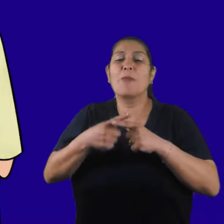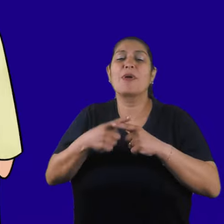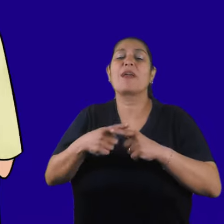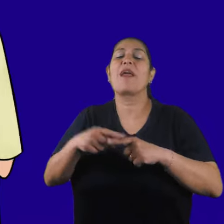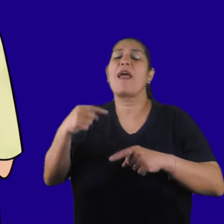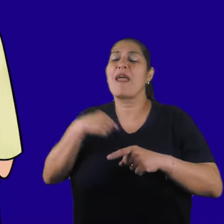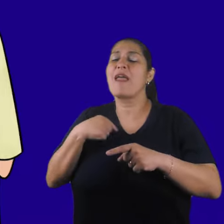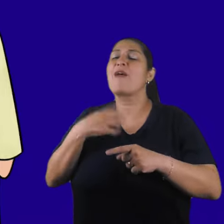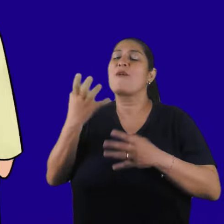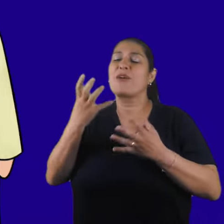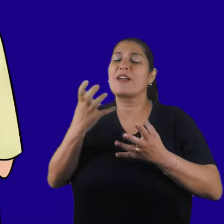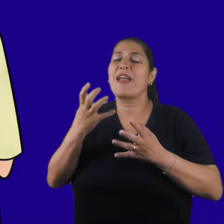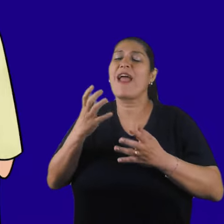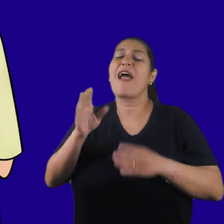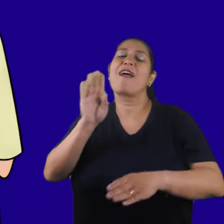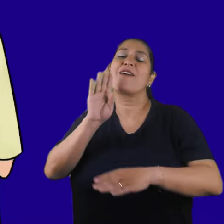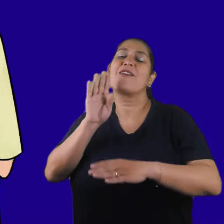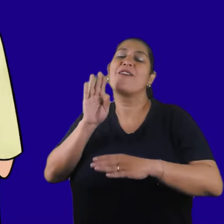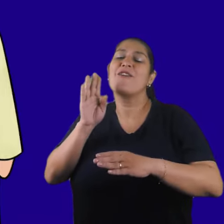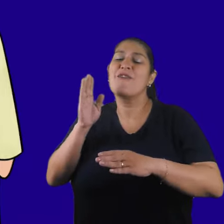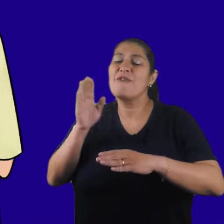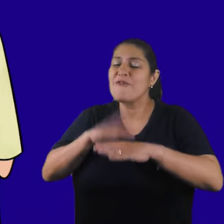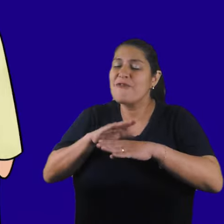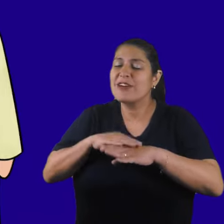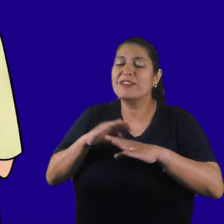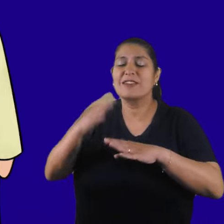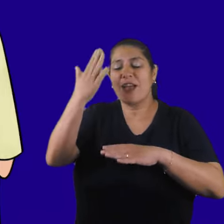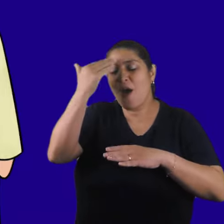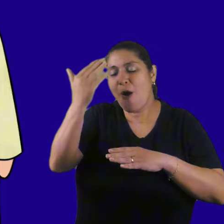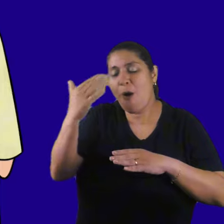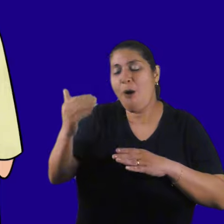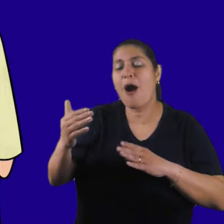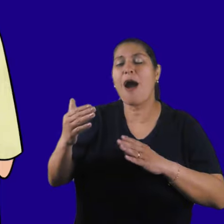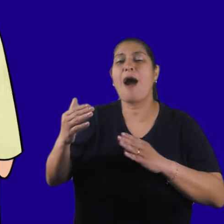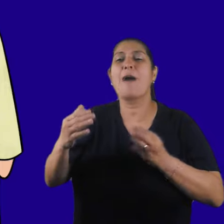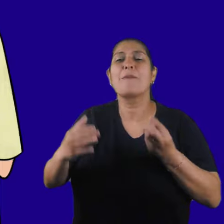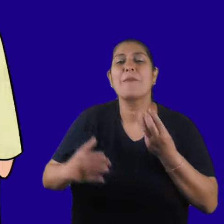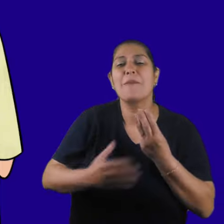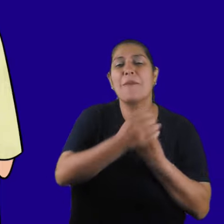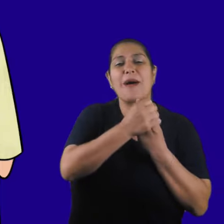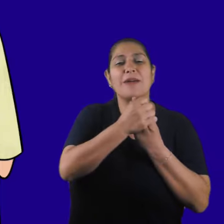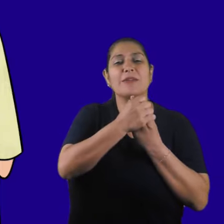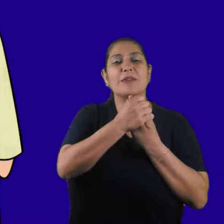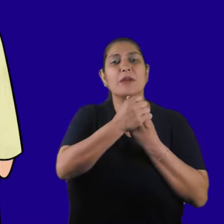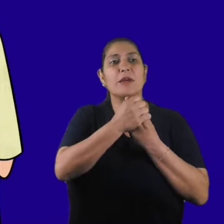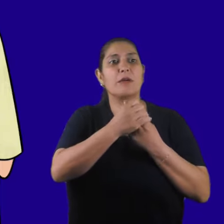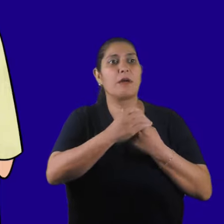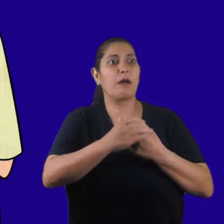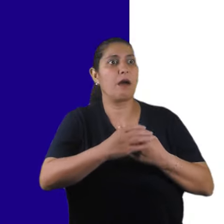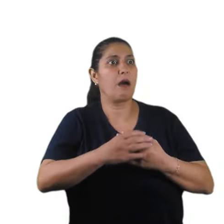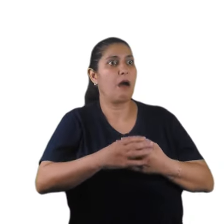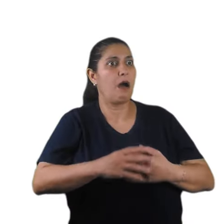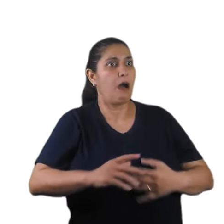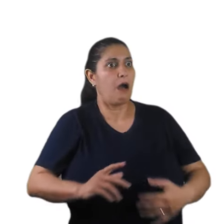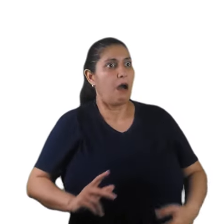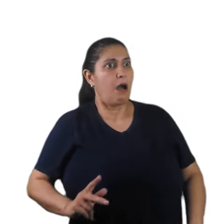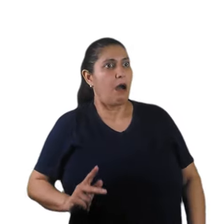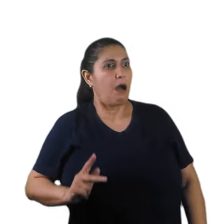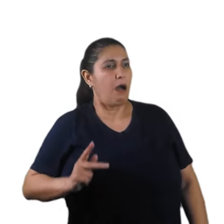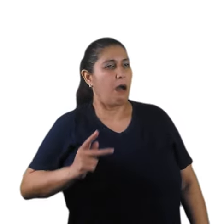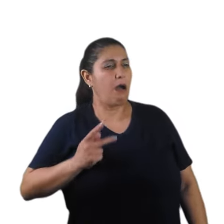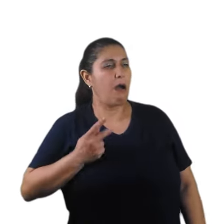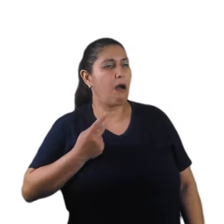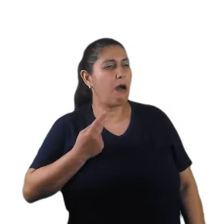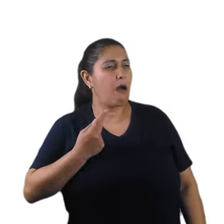e nobres do meu reino, pois irei honrar a Mardoqueu. O quê?